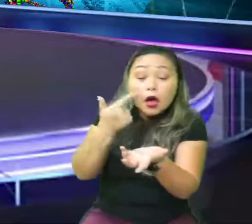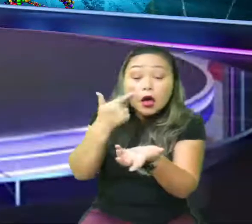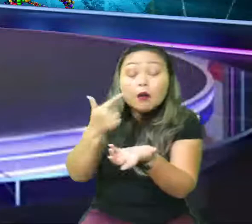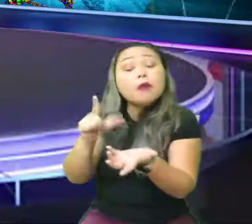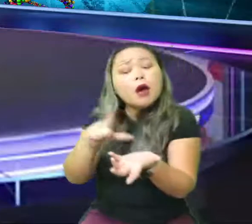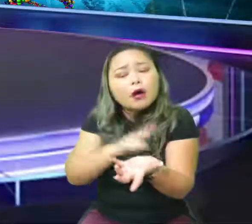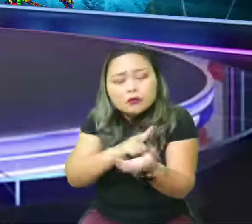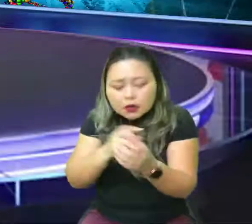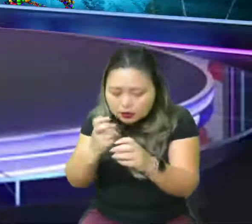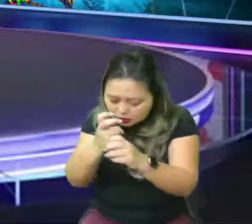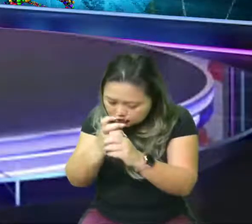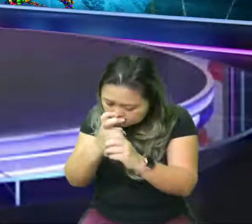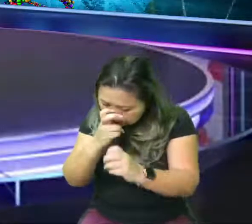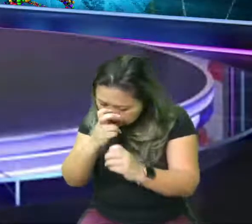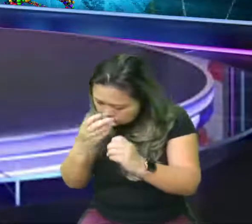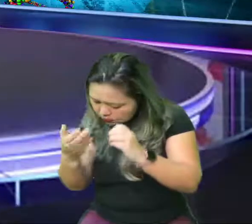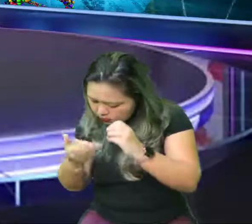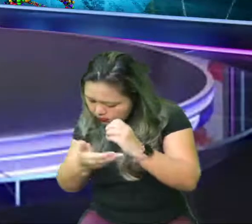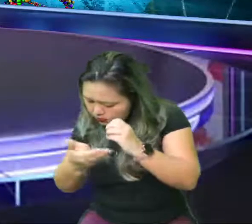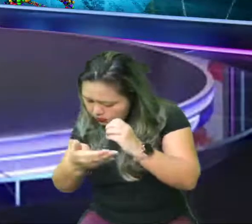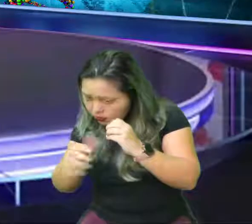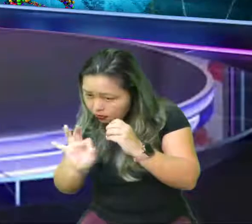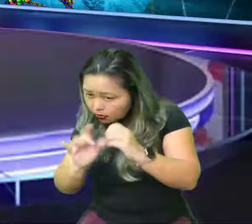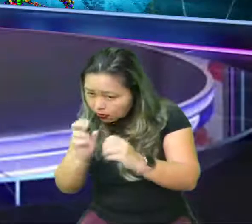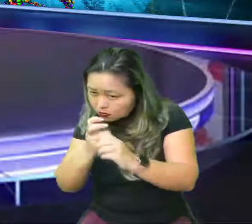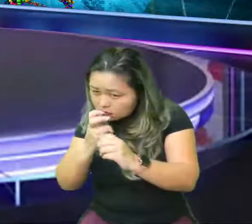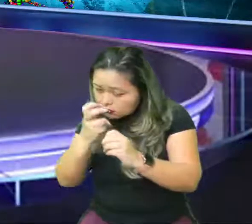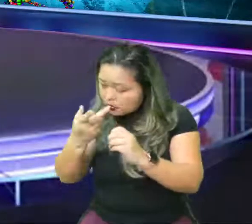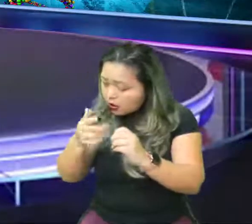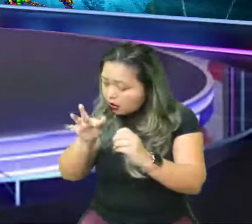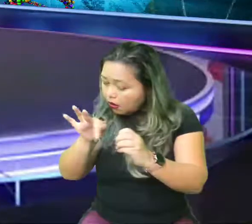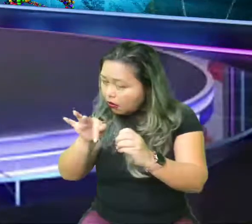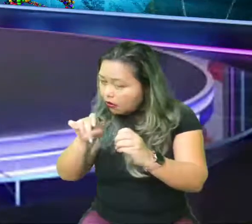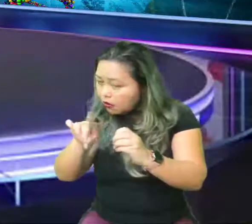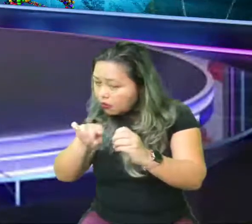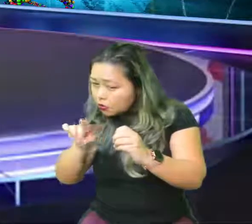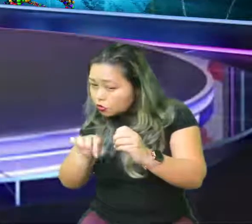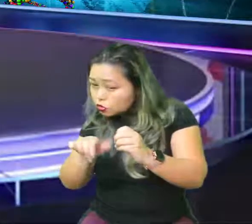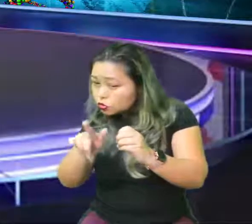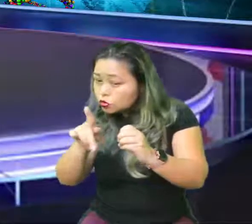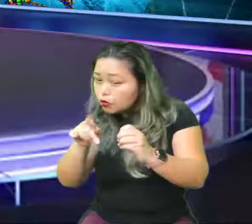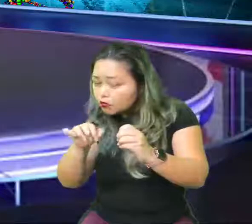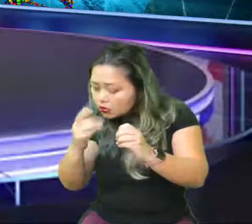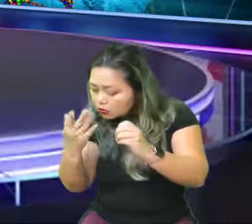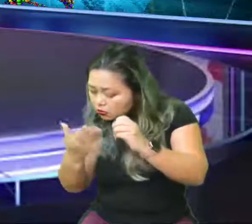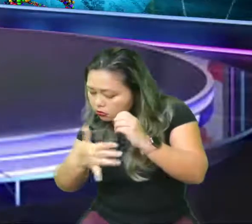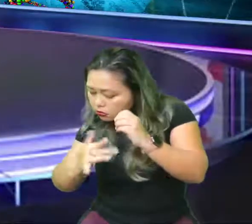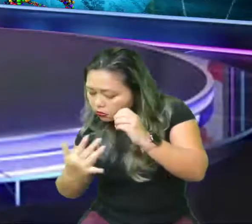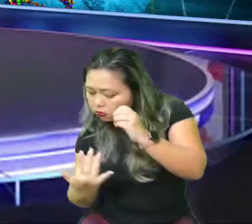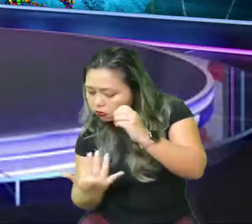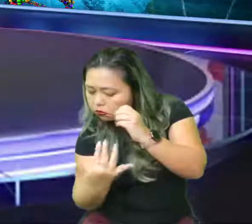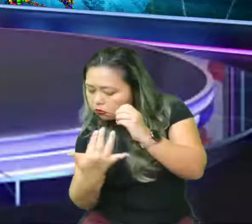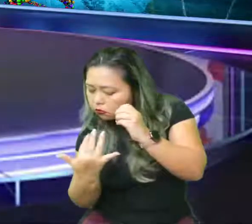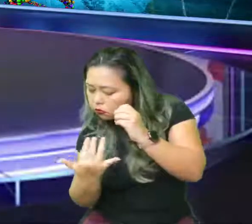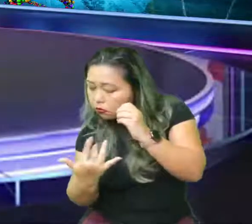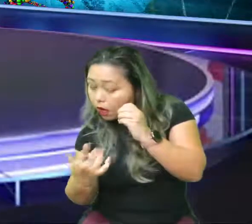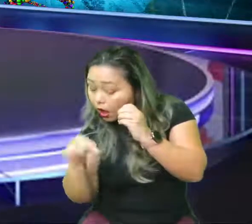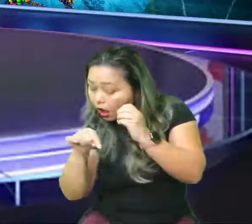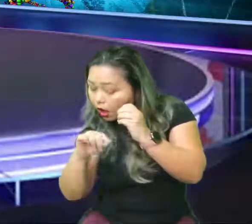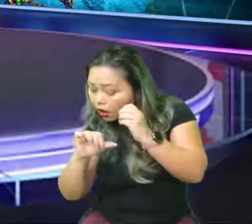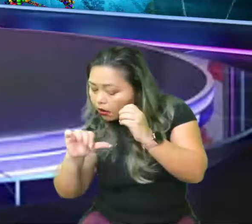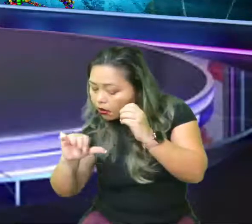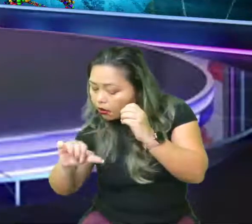aqueles microscópicos, né, que fazem parte ali do fitoplâncton, do zooplâncton, todos eles